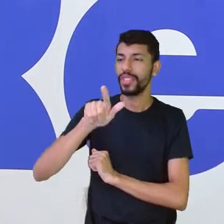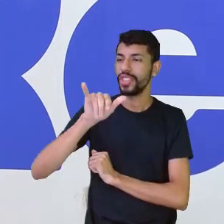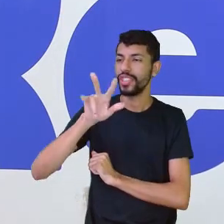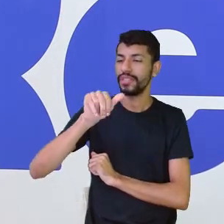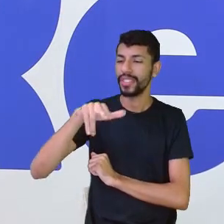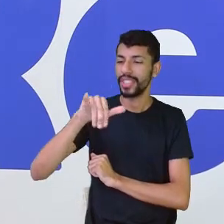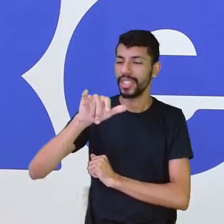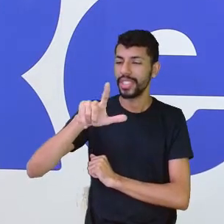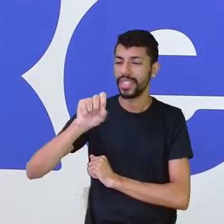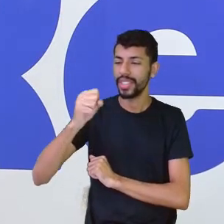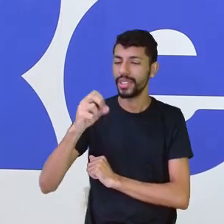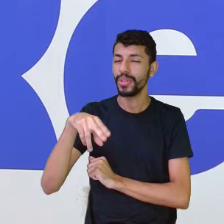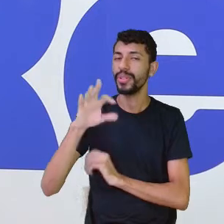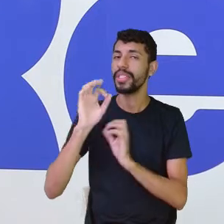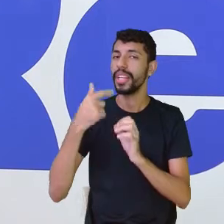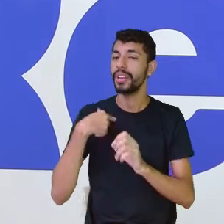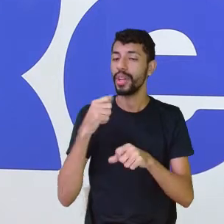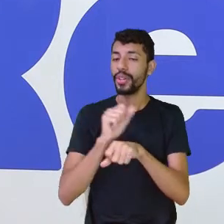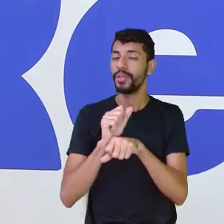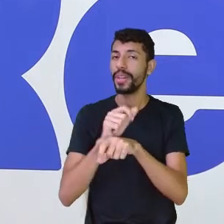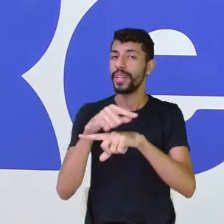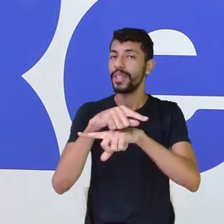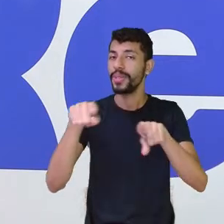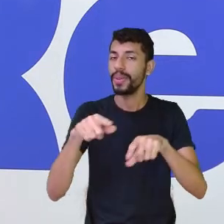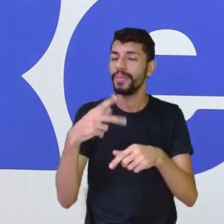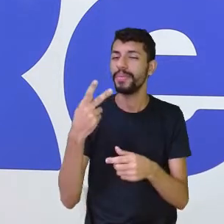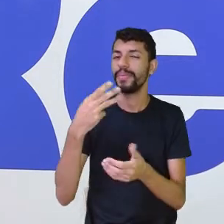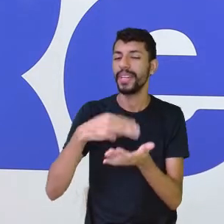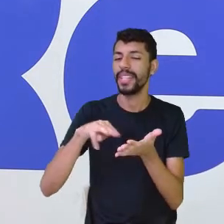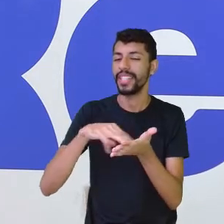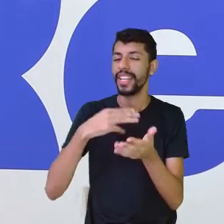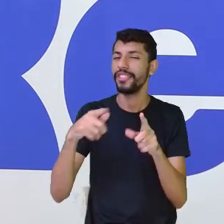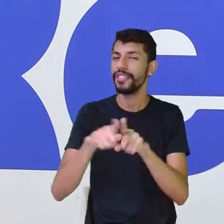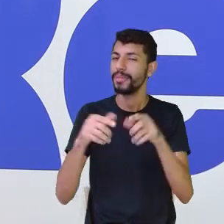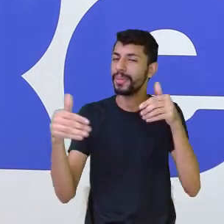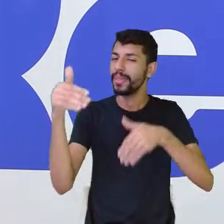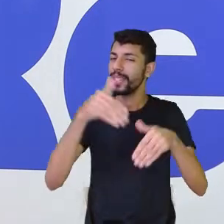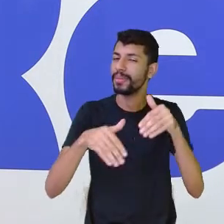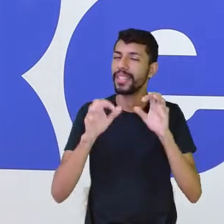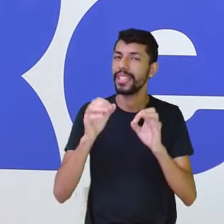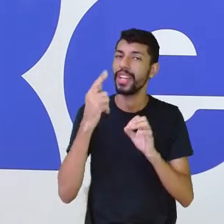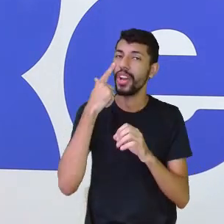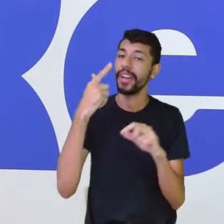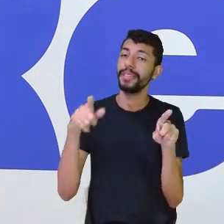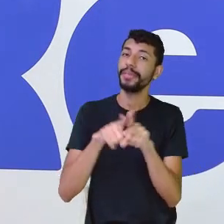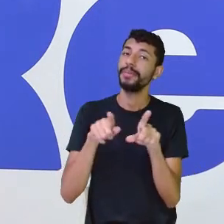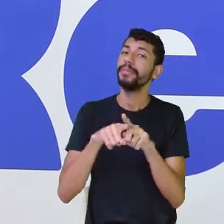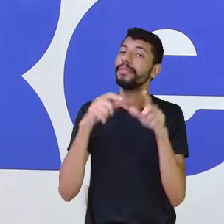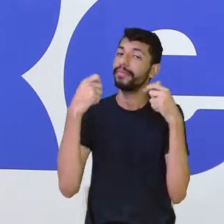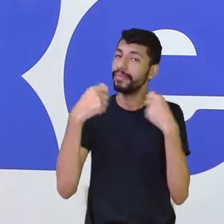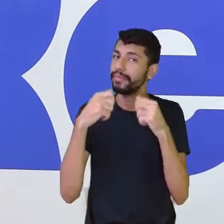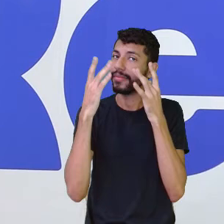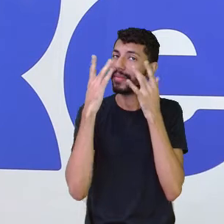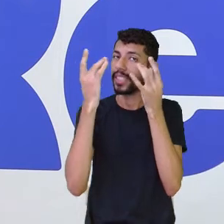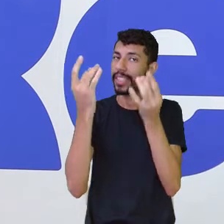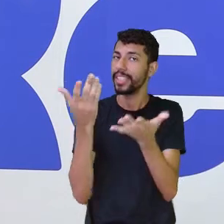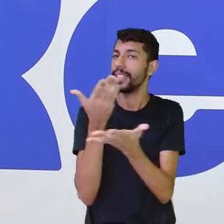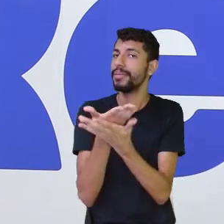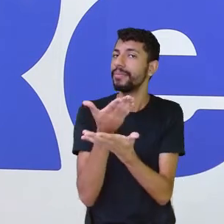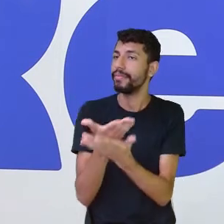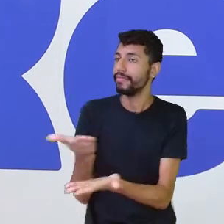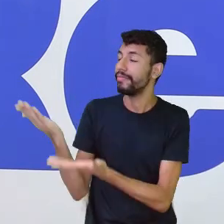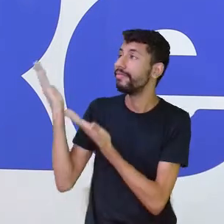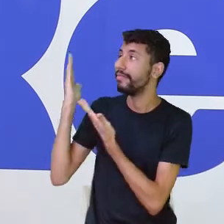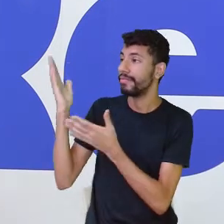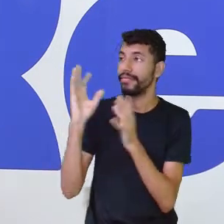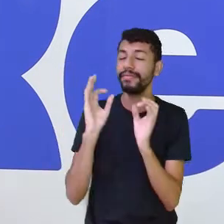estou esperando a tua mensagem e a tua participação. Claro, sem deixar de prestar atenção no que o professor tem a dizer para a